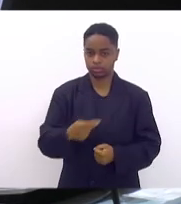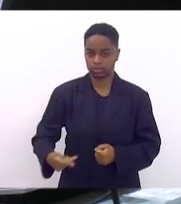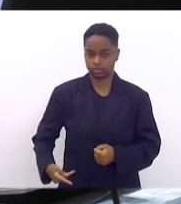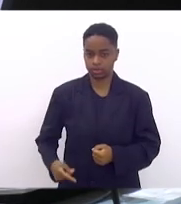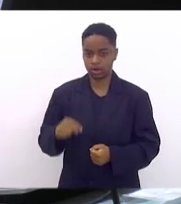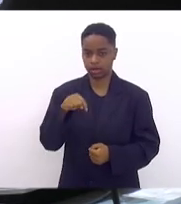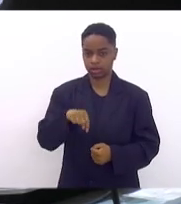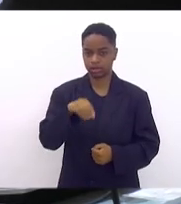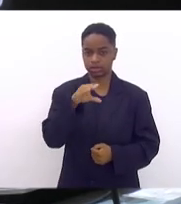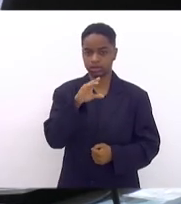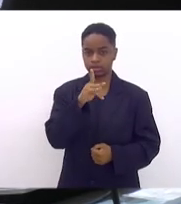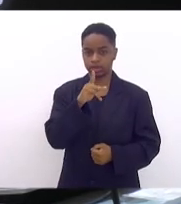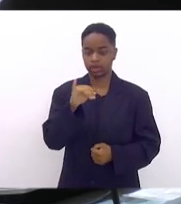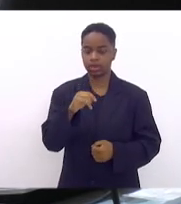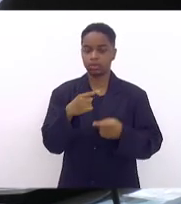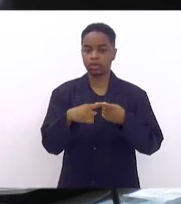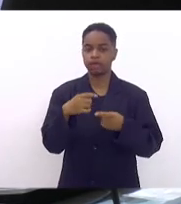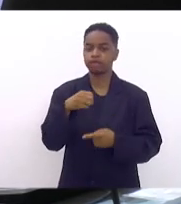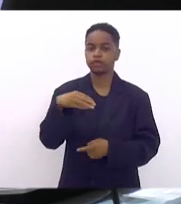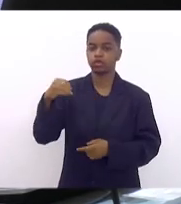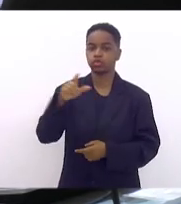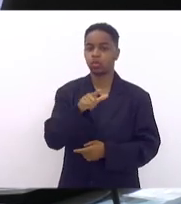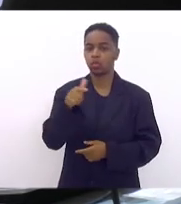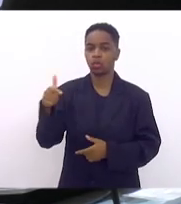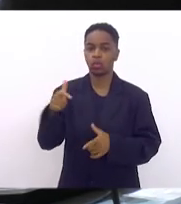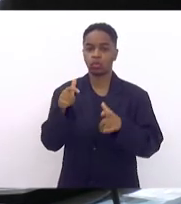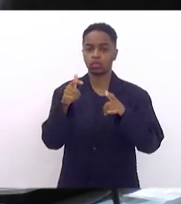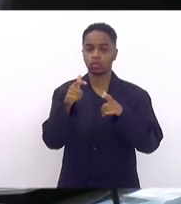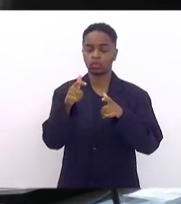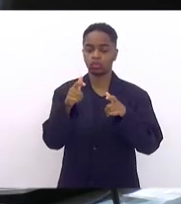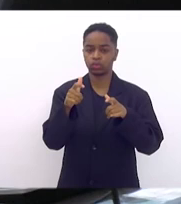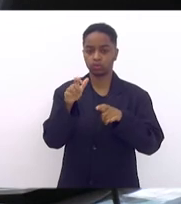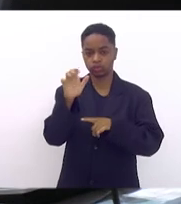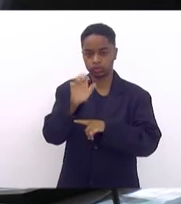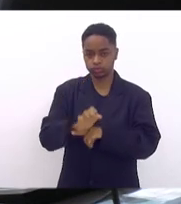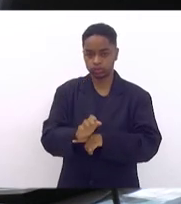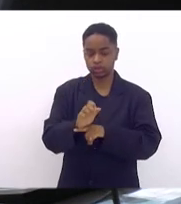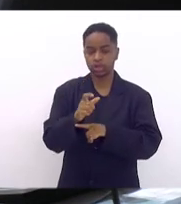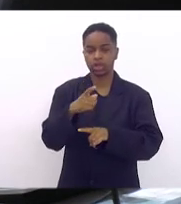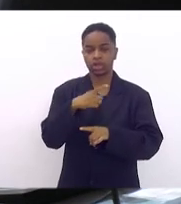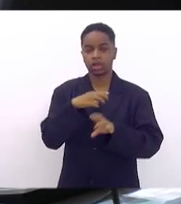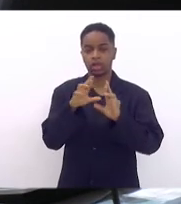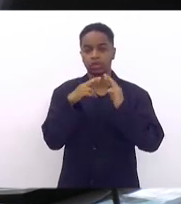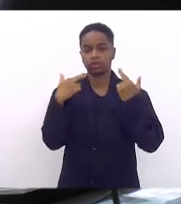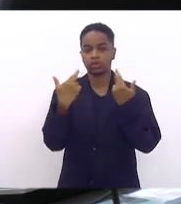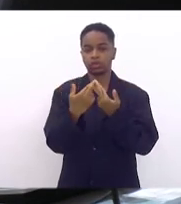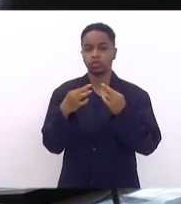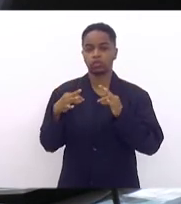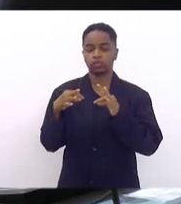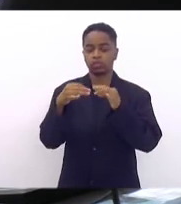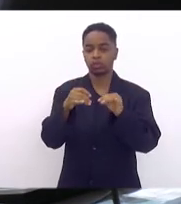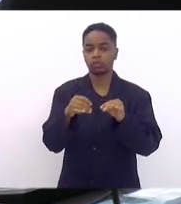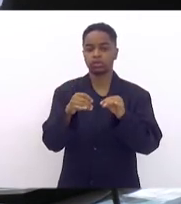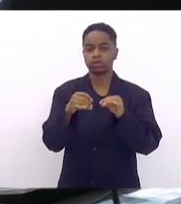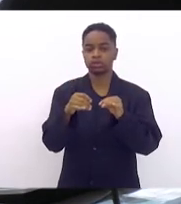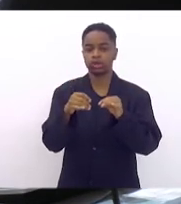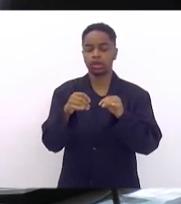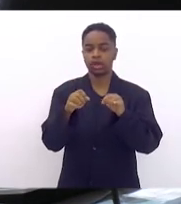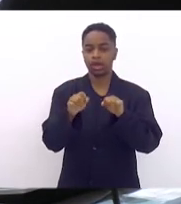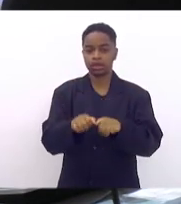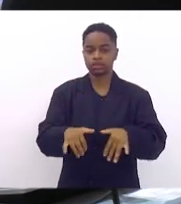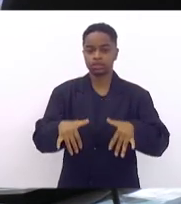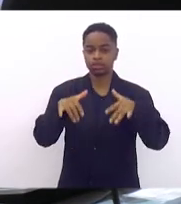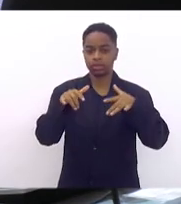se encontra fora do Rio, numa agenda da União das Assembleias Legislativas do Brasil, UNALE, e está